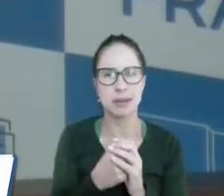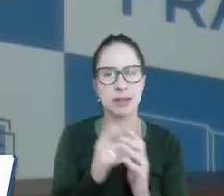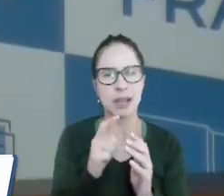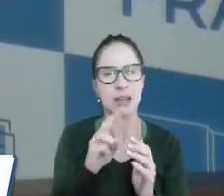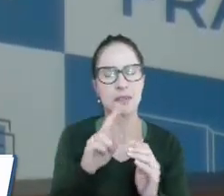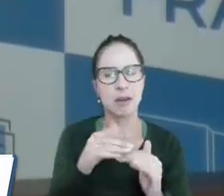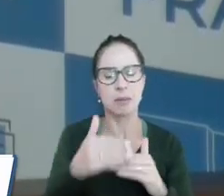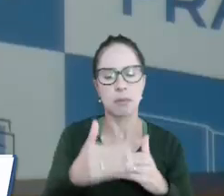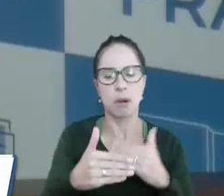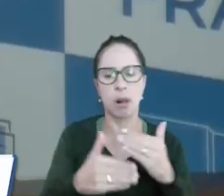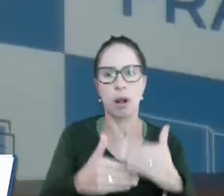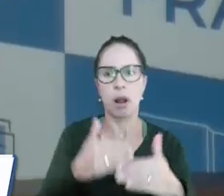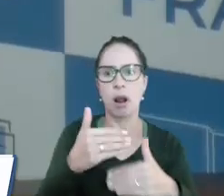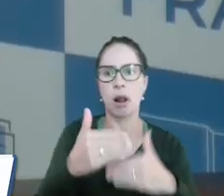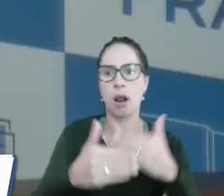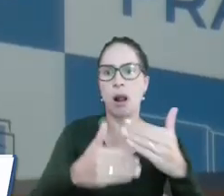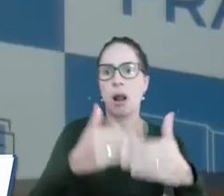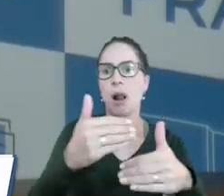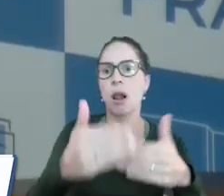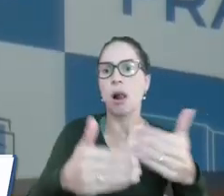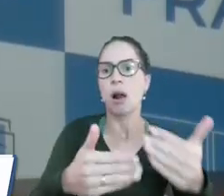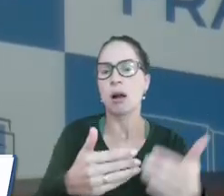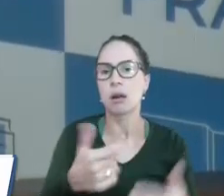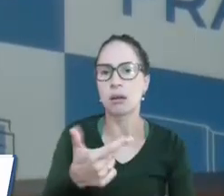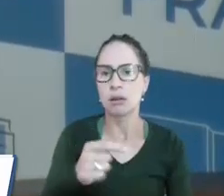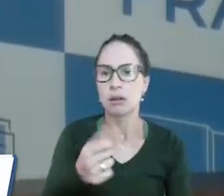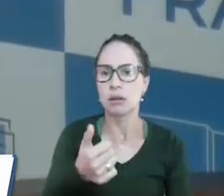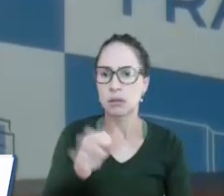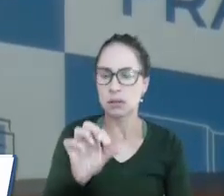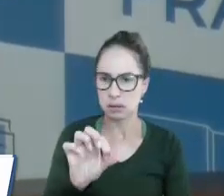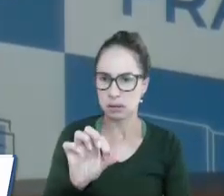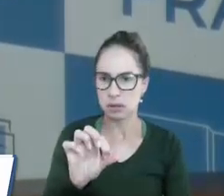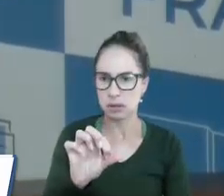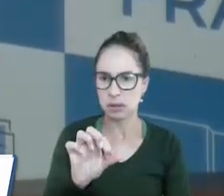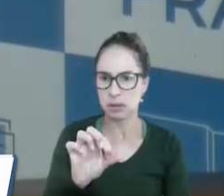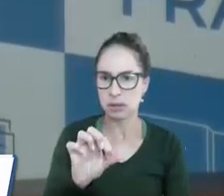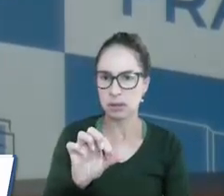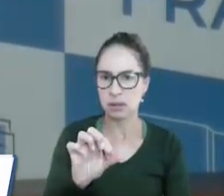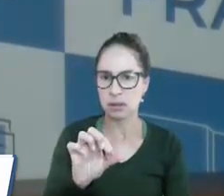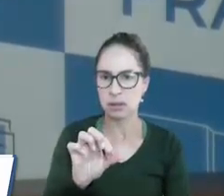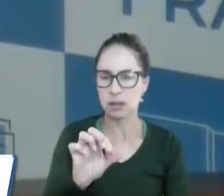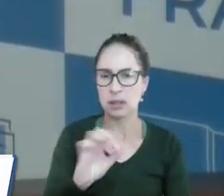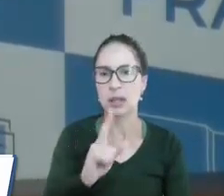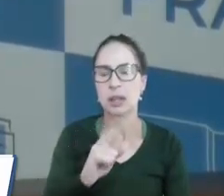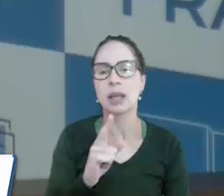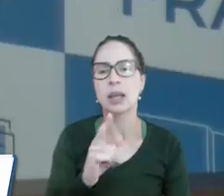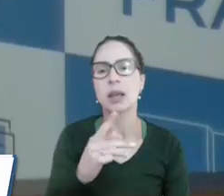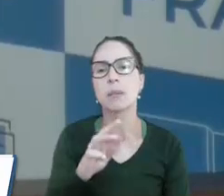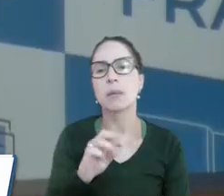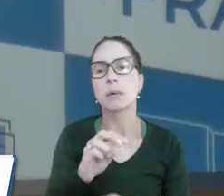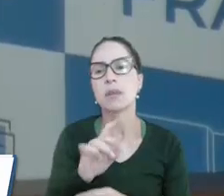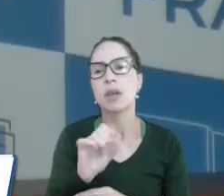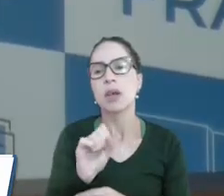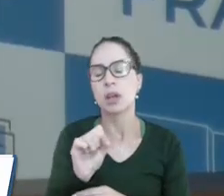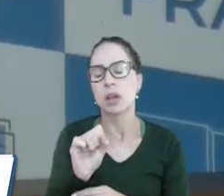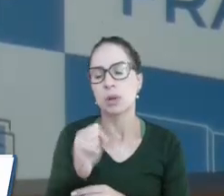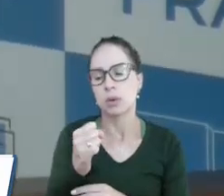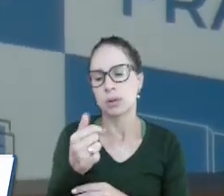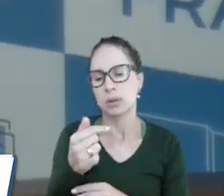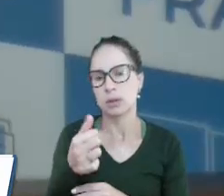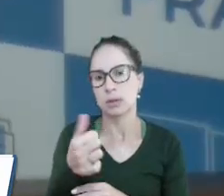avançando, mas em 2019, a medida provisória 871 do